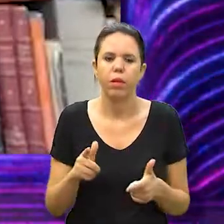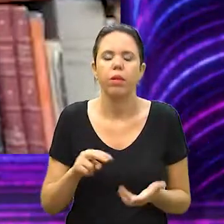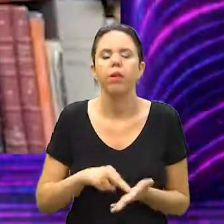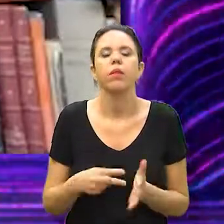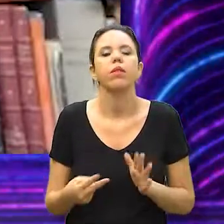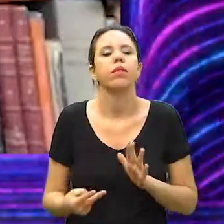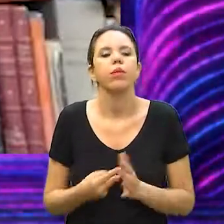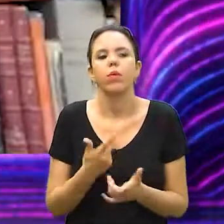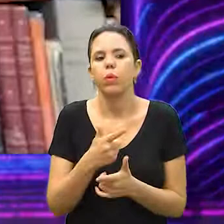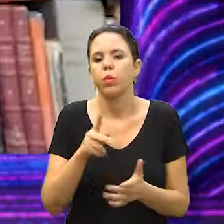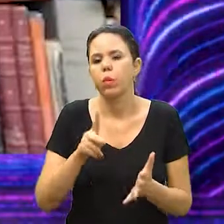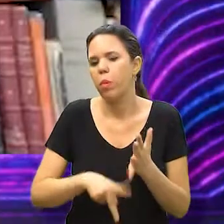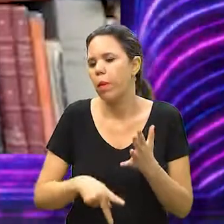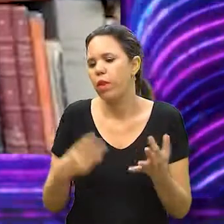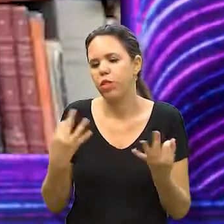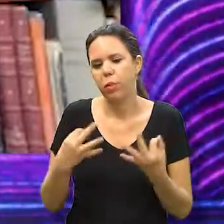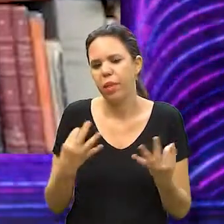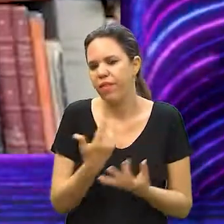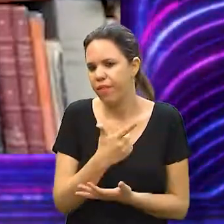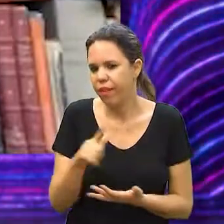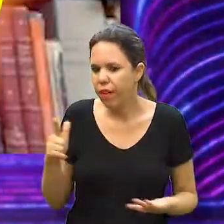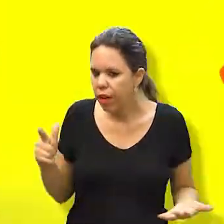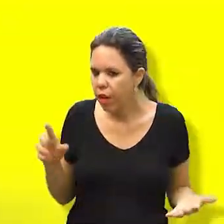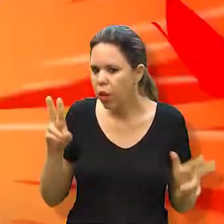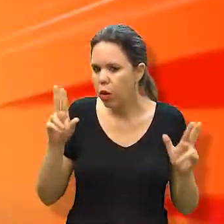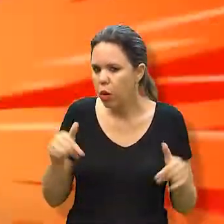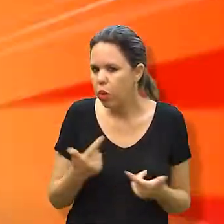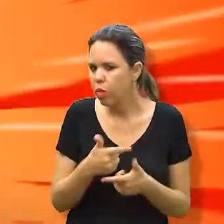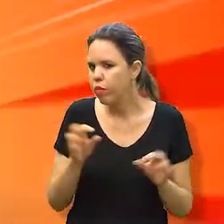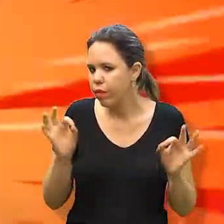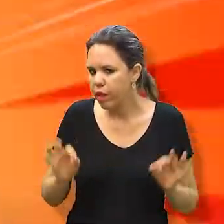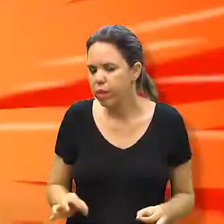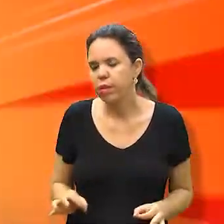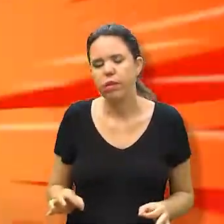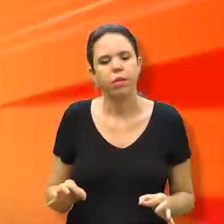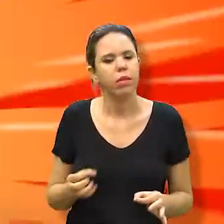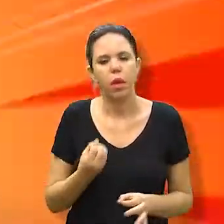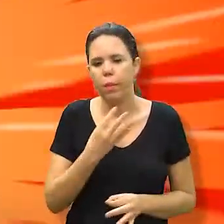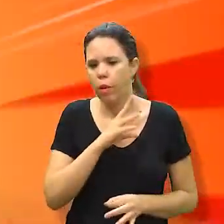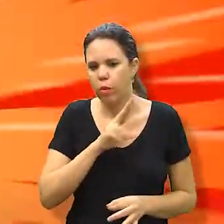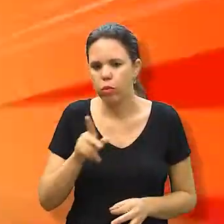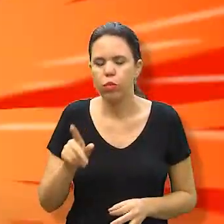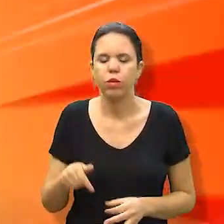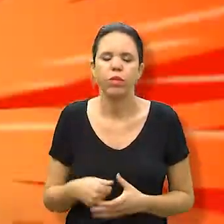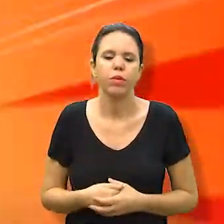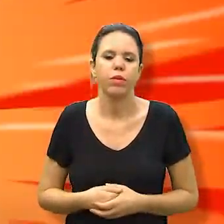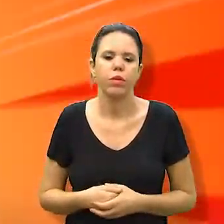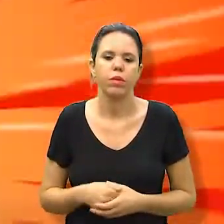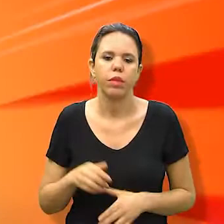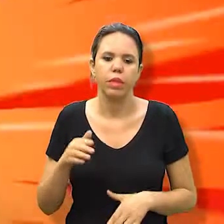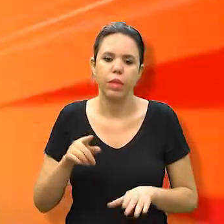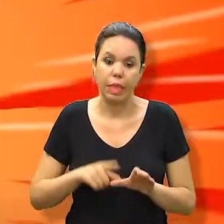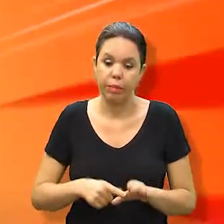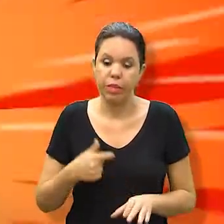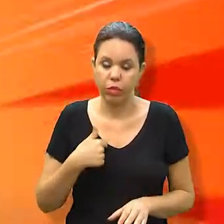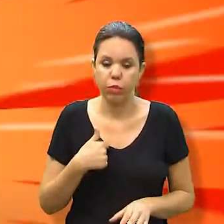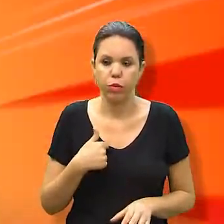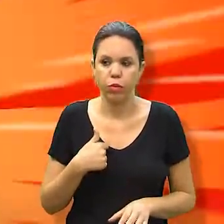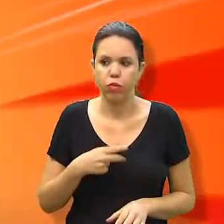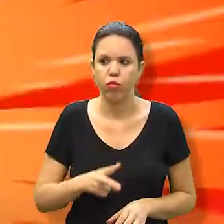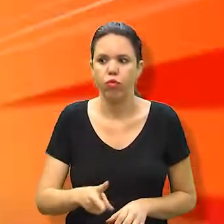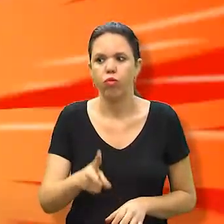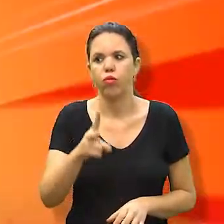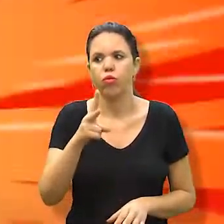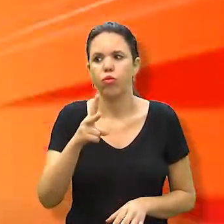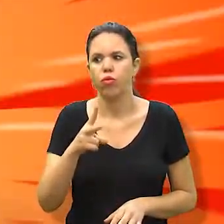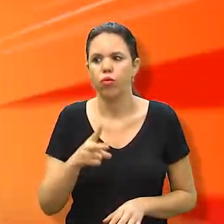dizer, não existe página perfeita. Quer dizer, nunca vai estar certo, nunca vai estar bom. Então, se dependesse de mim, ele